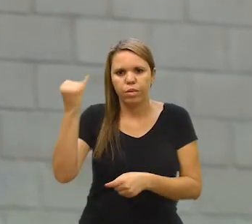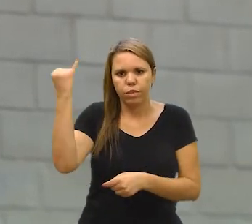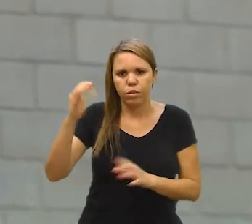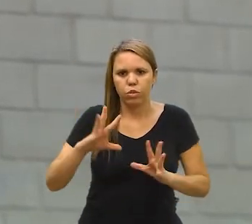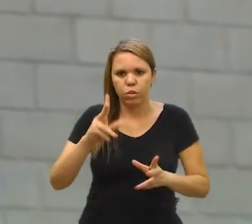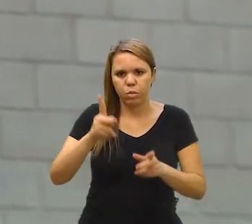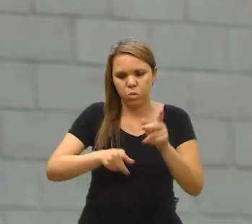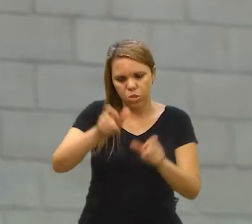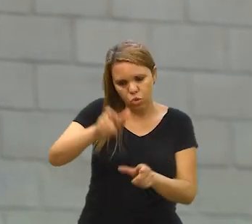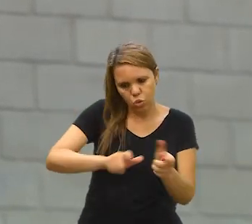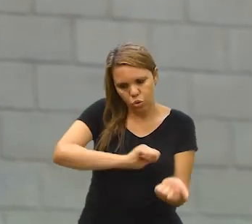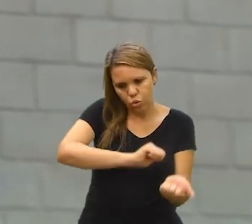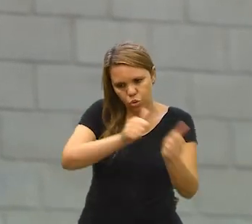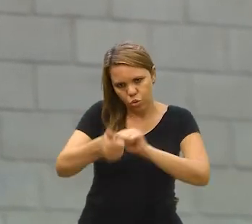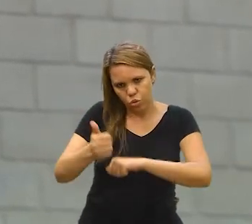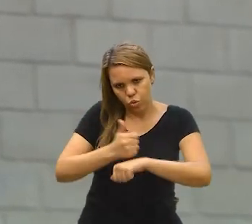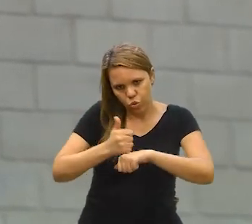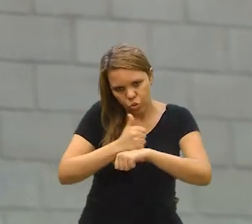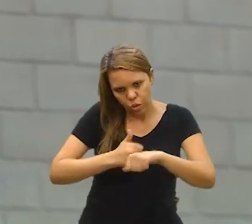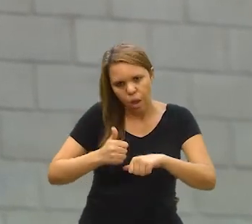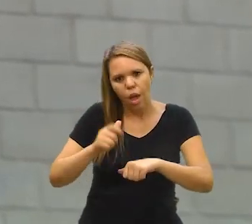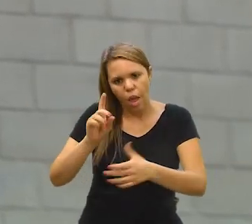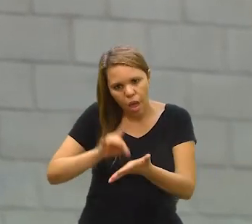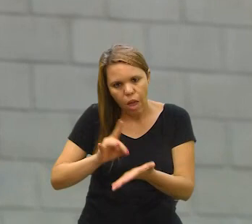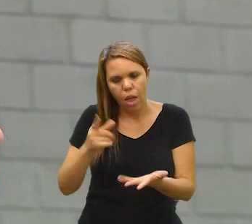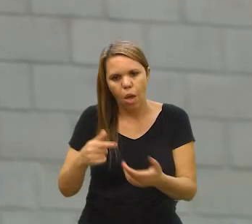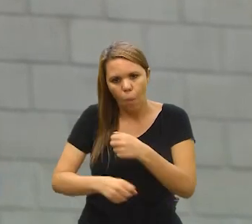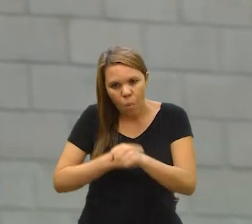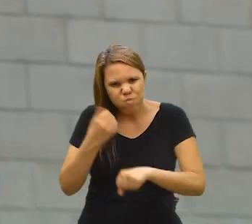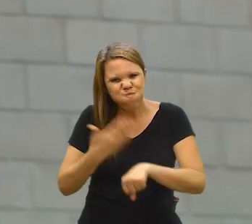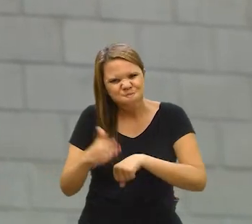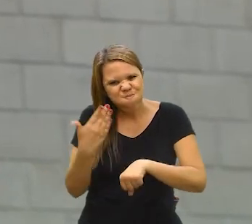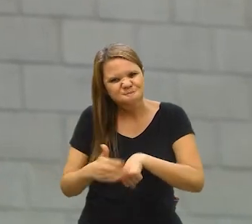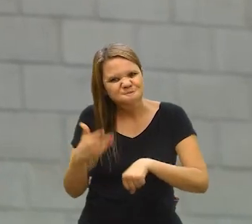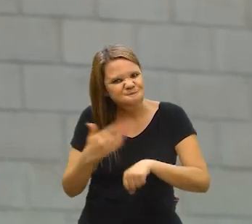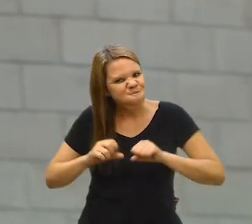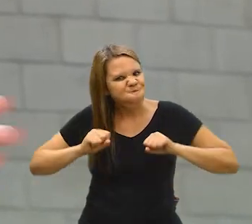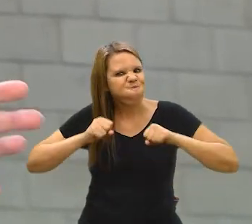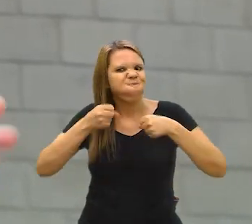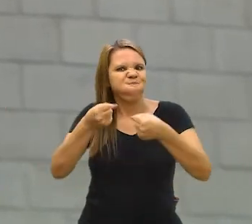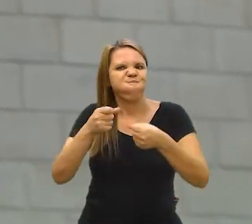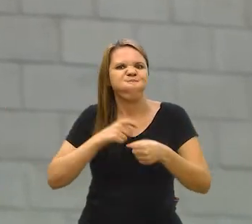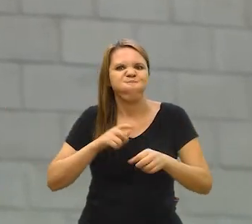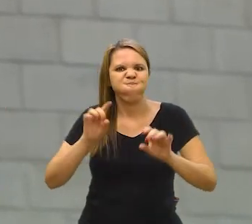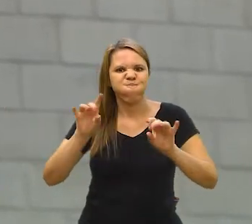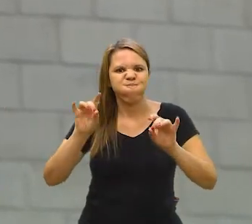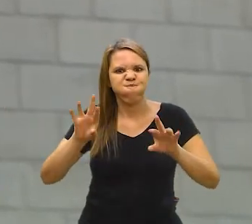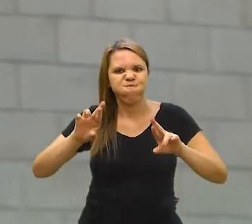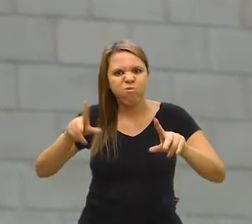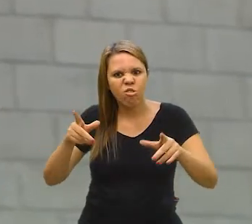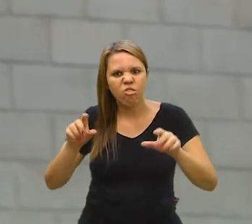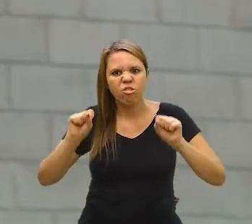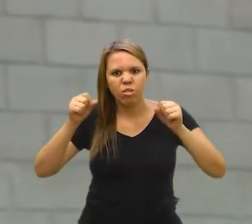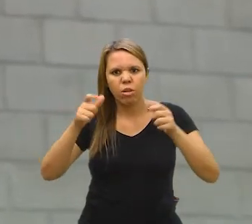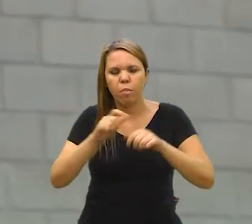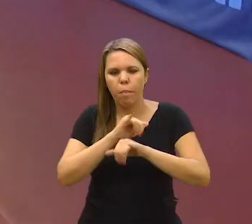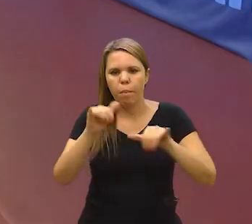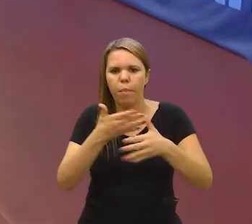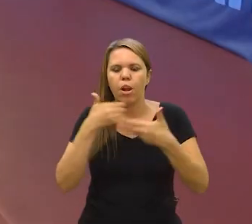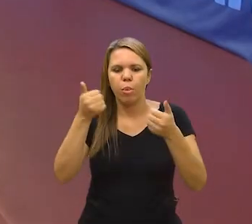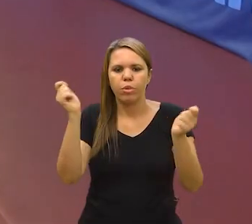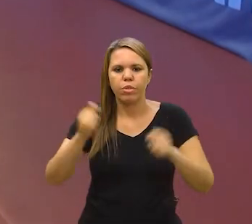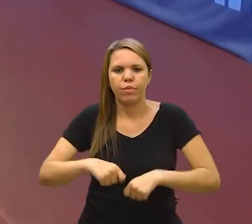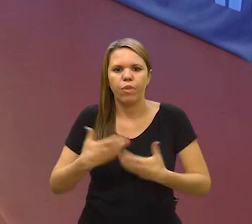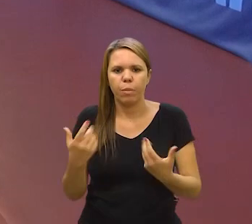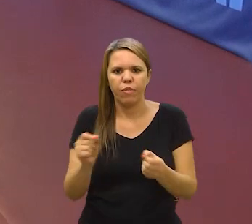todo atleta espera, então não podia ser diferente. É um ano de muito treinamento, de buscar o diferencial para fazer a melhor campanha possível.